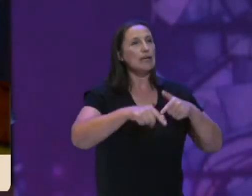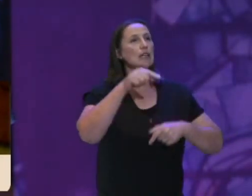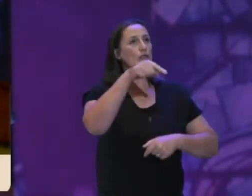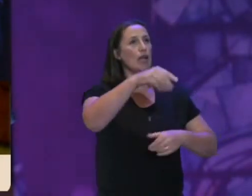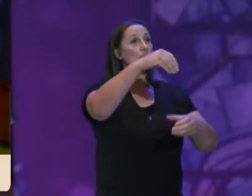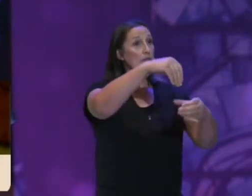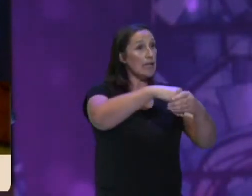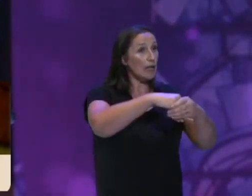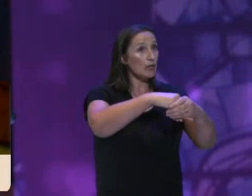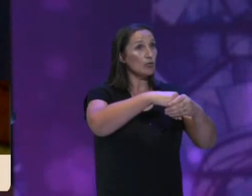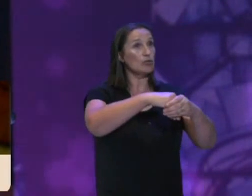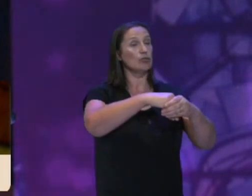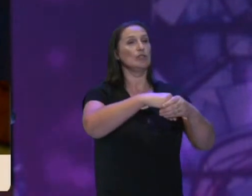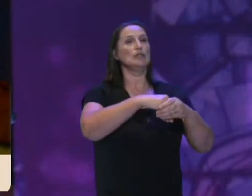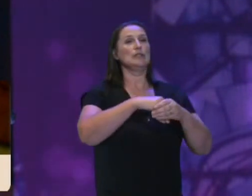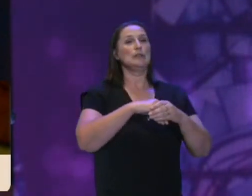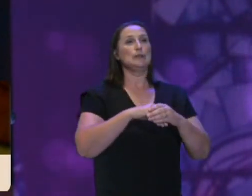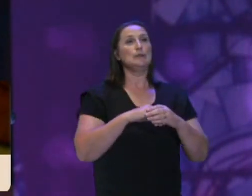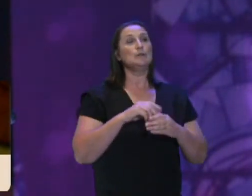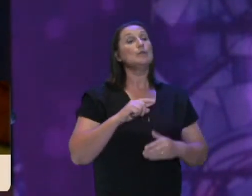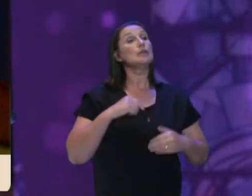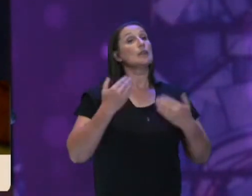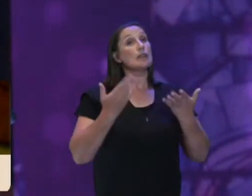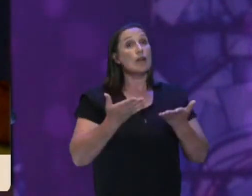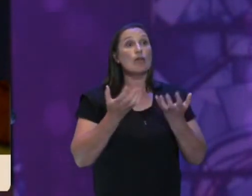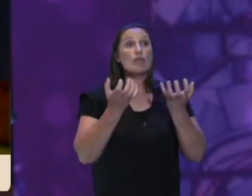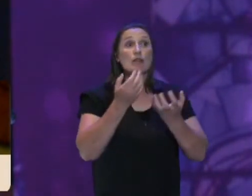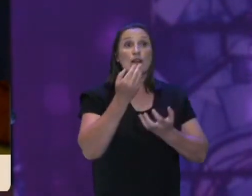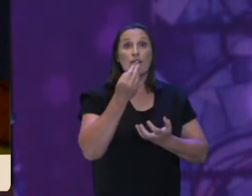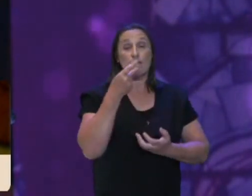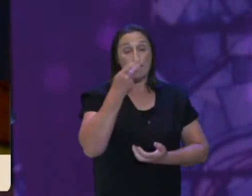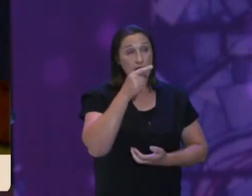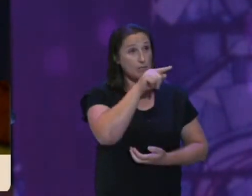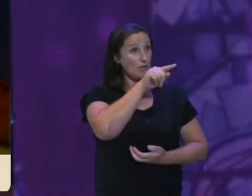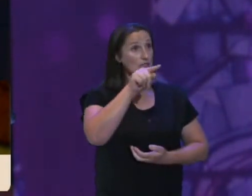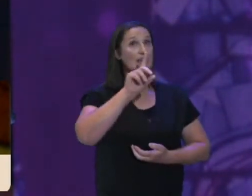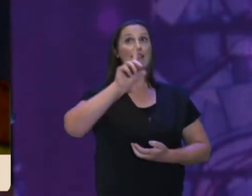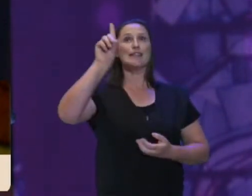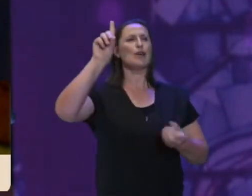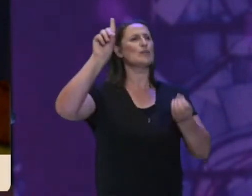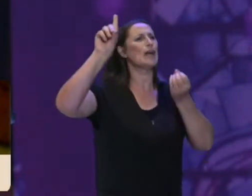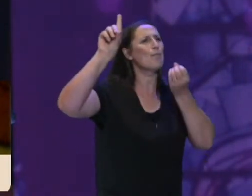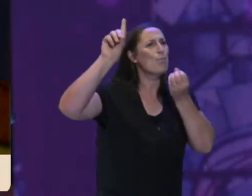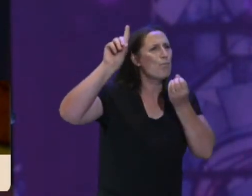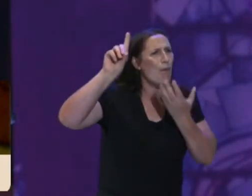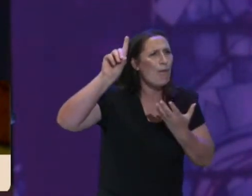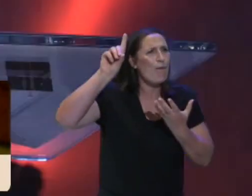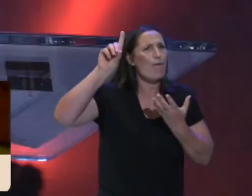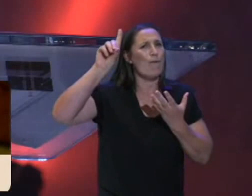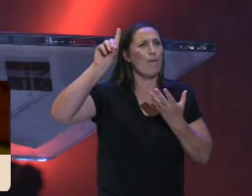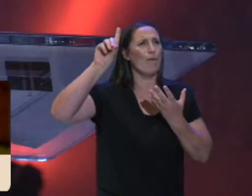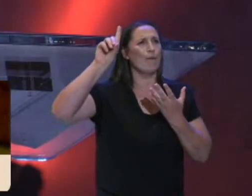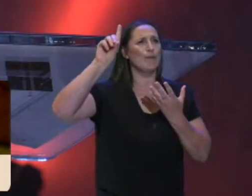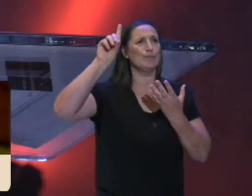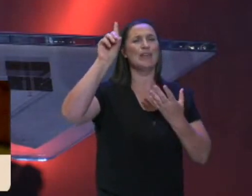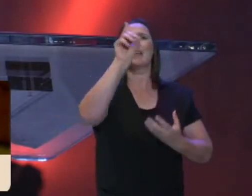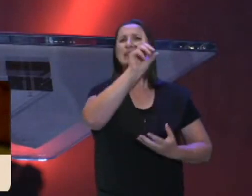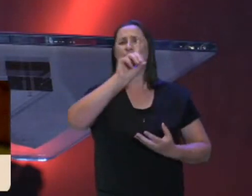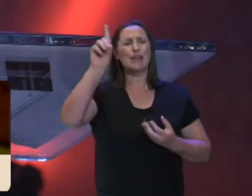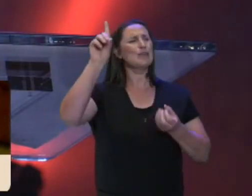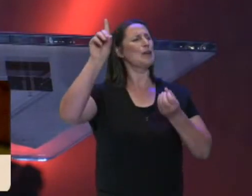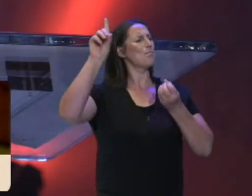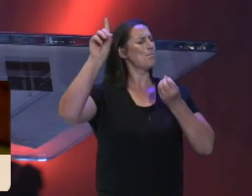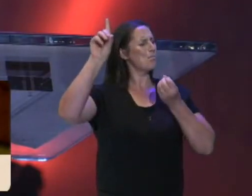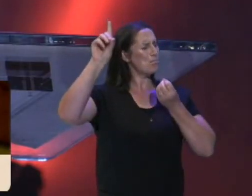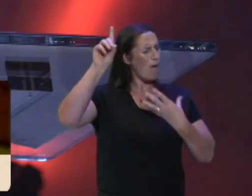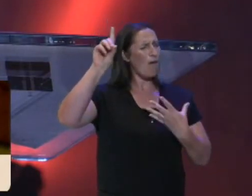as coisas estão caminhando. Então eu queria dizer que Deus é bom. Quer dizer, no meio de um ano tão